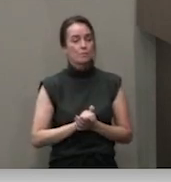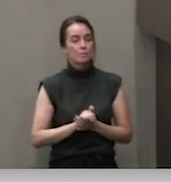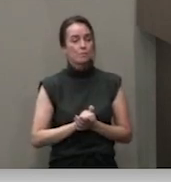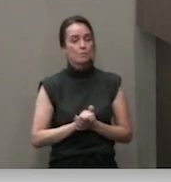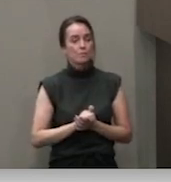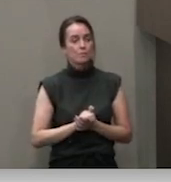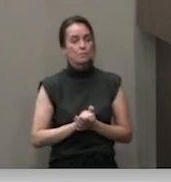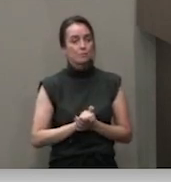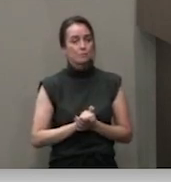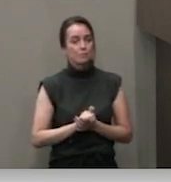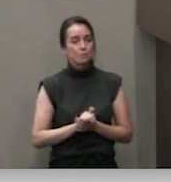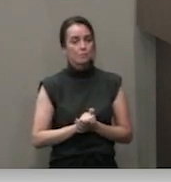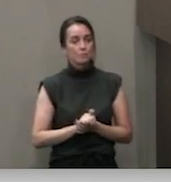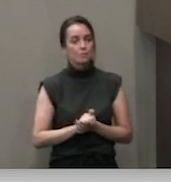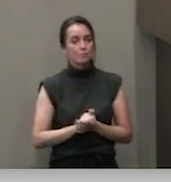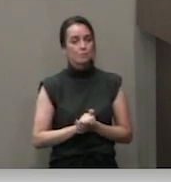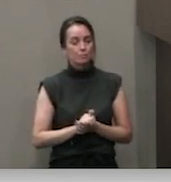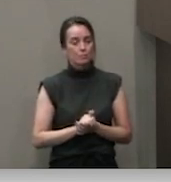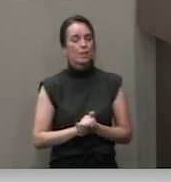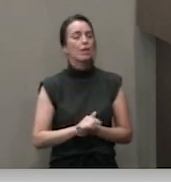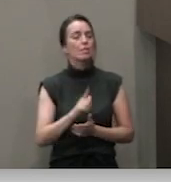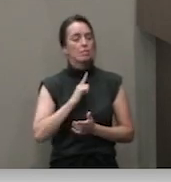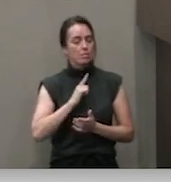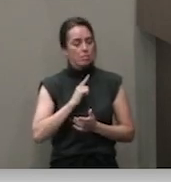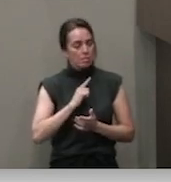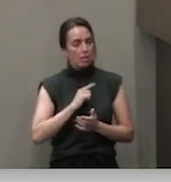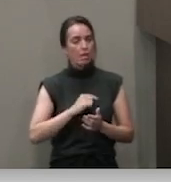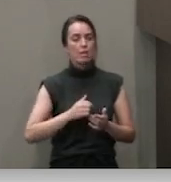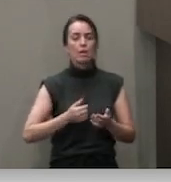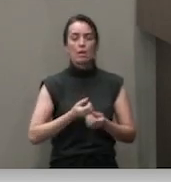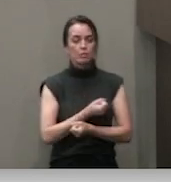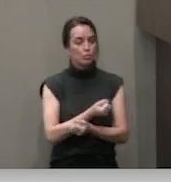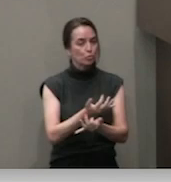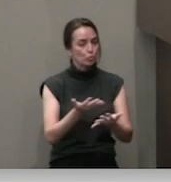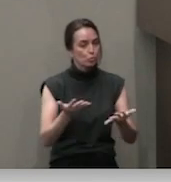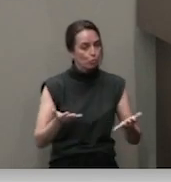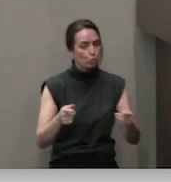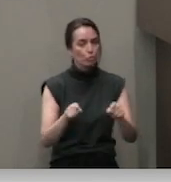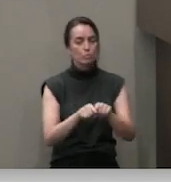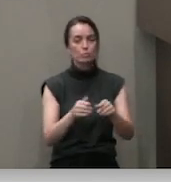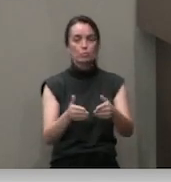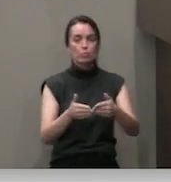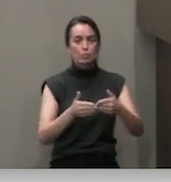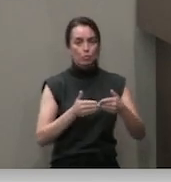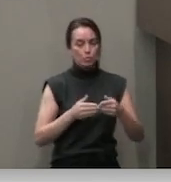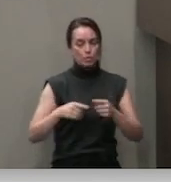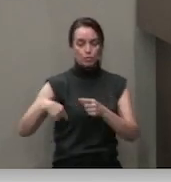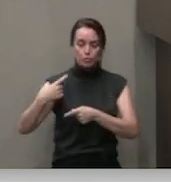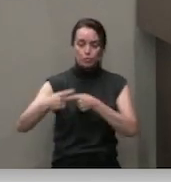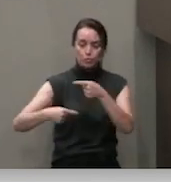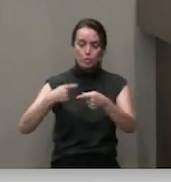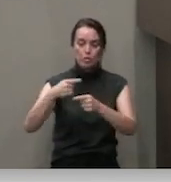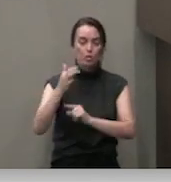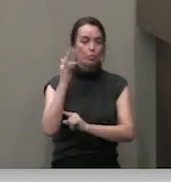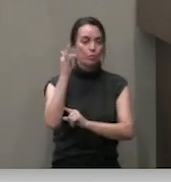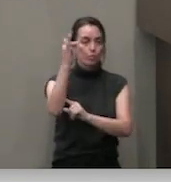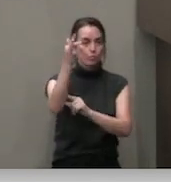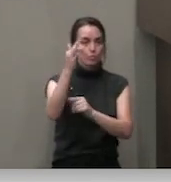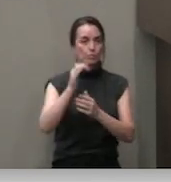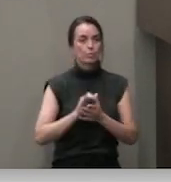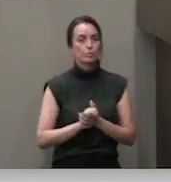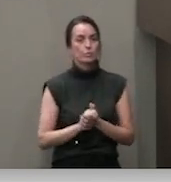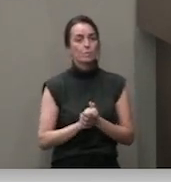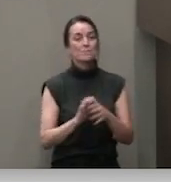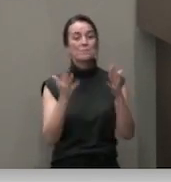esteja efetivamente acessível e protegida para as próximas gerações